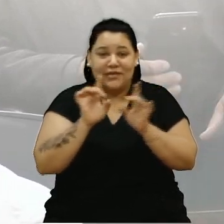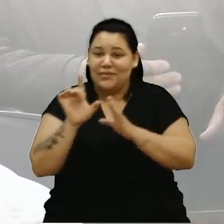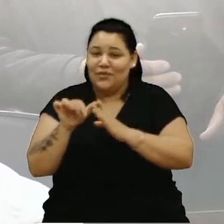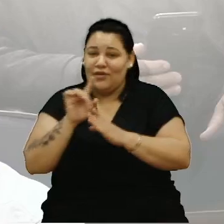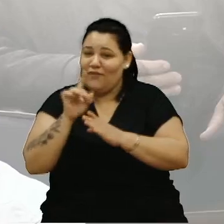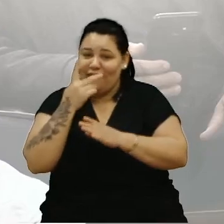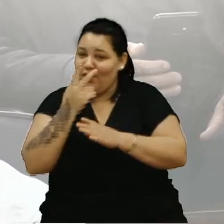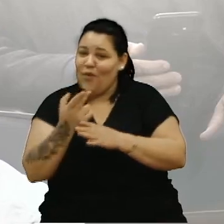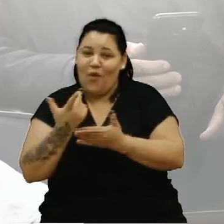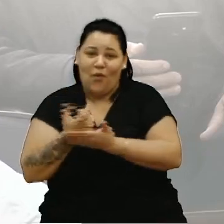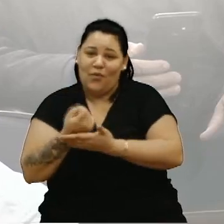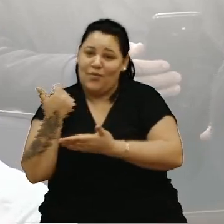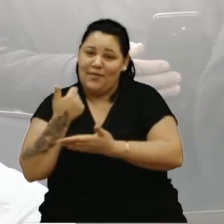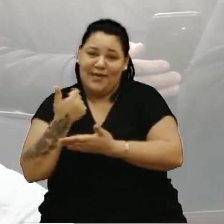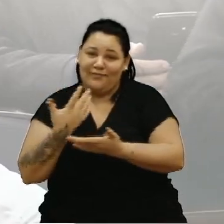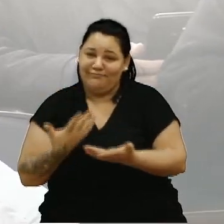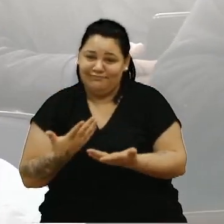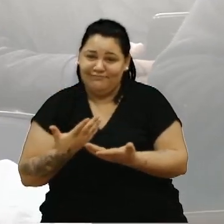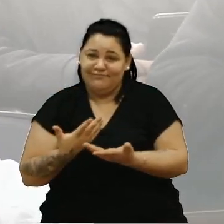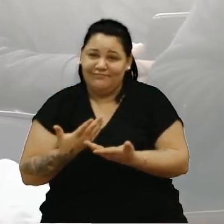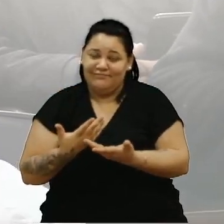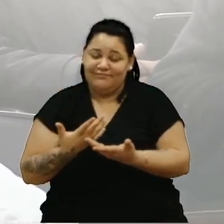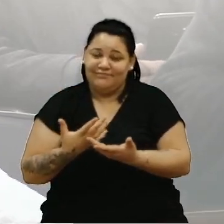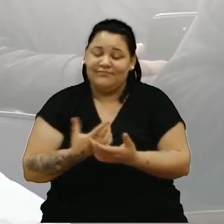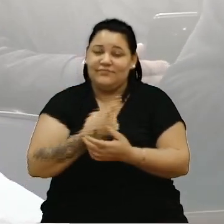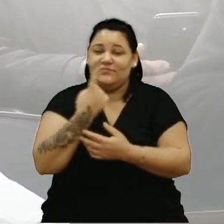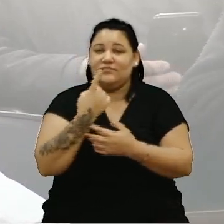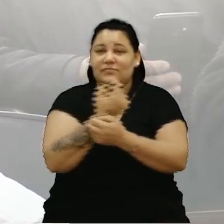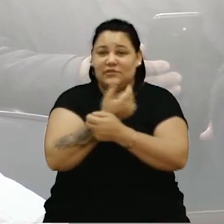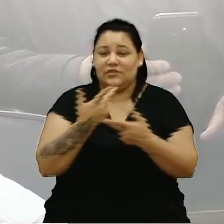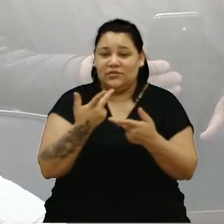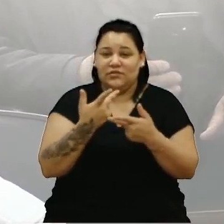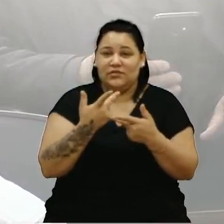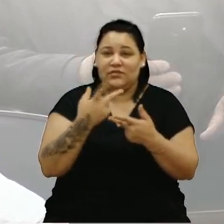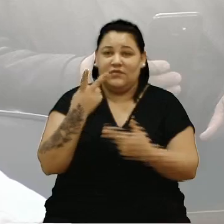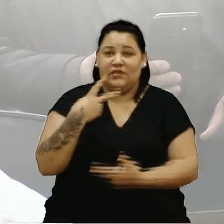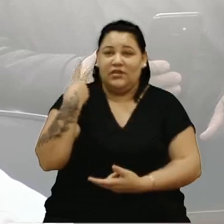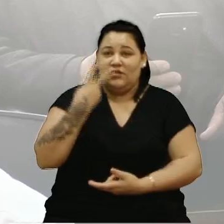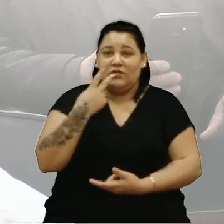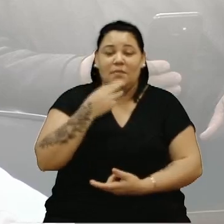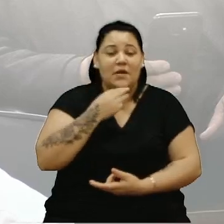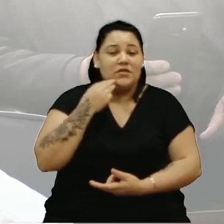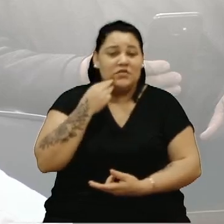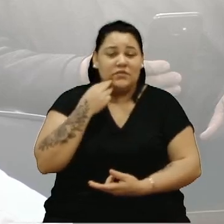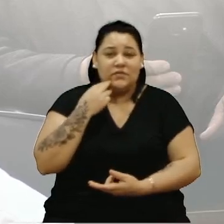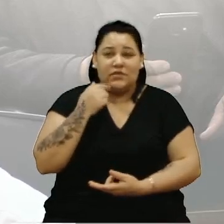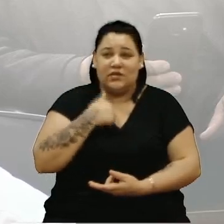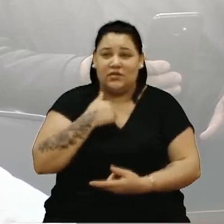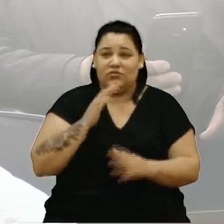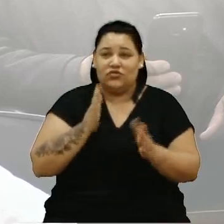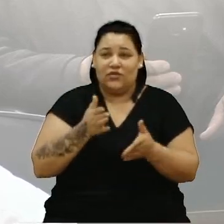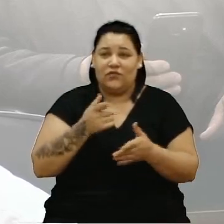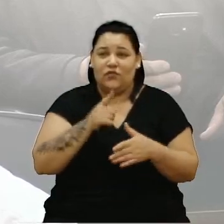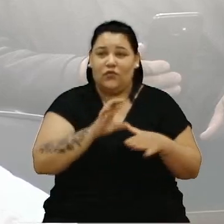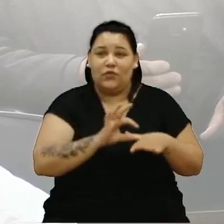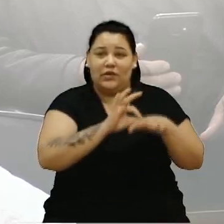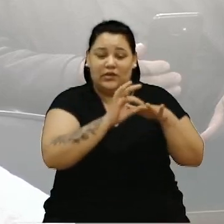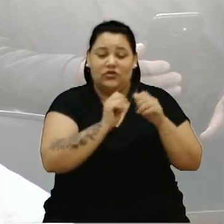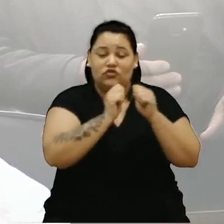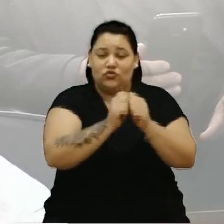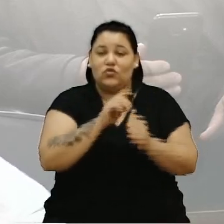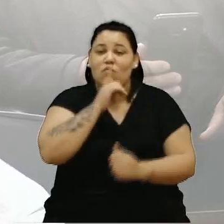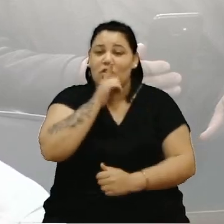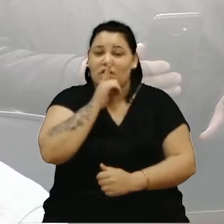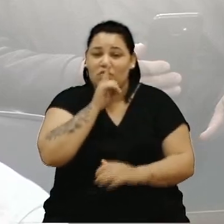comprou. Uma das primeiras coisas, vereadora Marisol, eu fui líder, eu acho, com o vereador Meneguzzi na